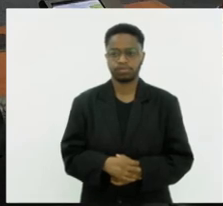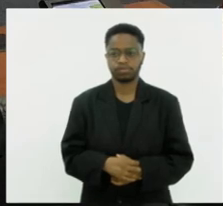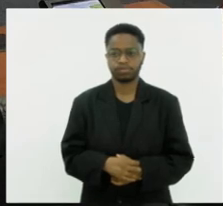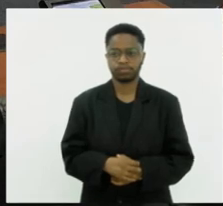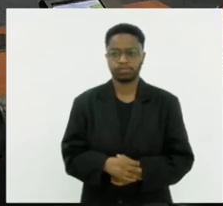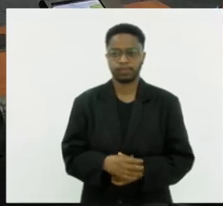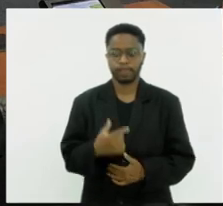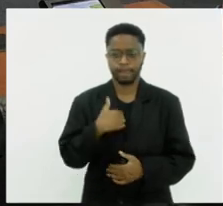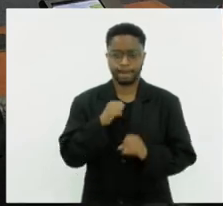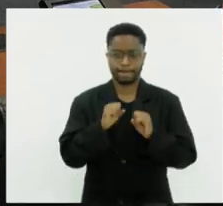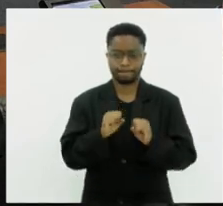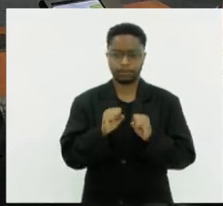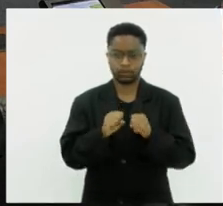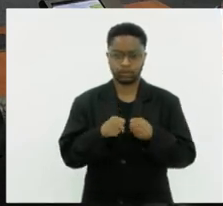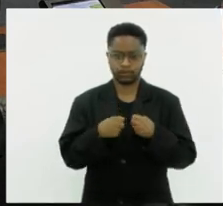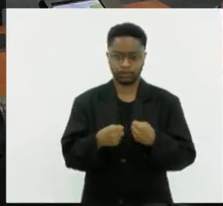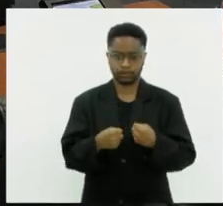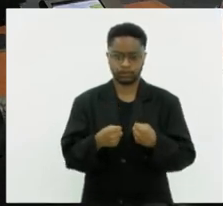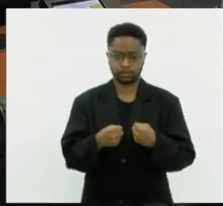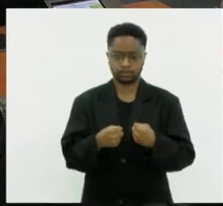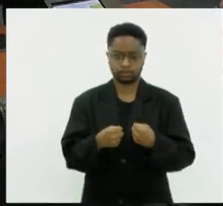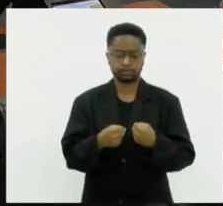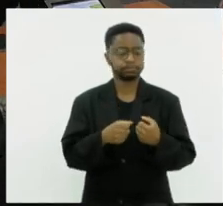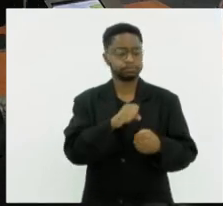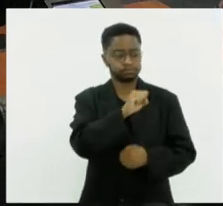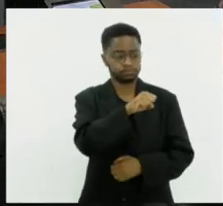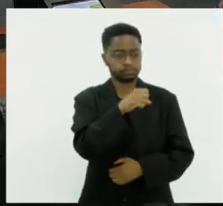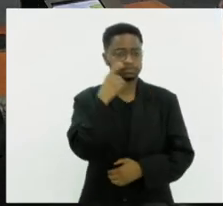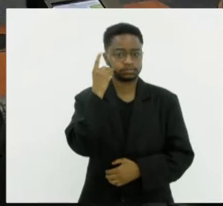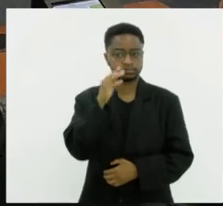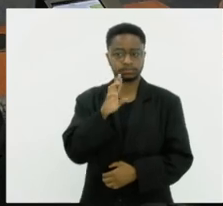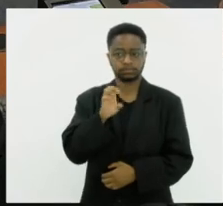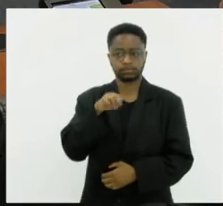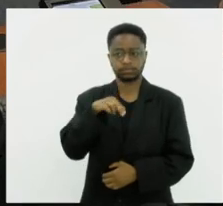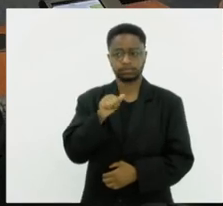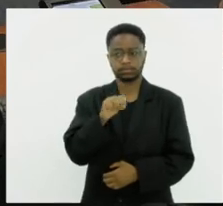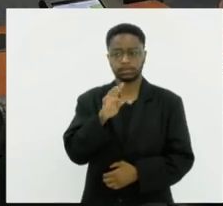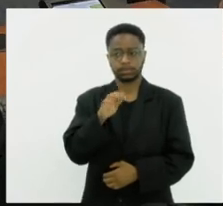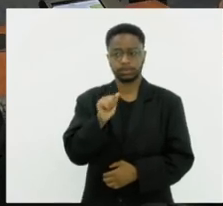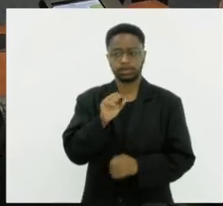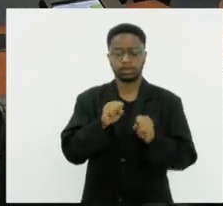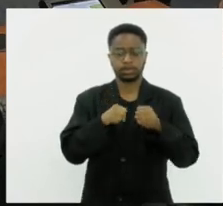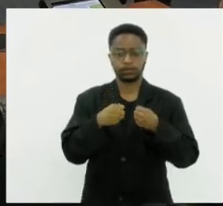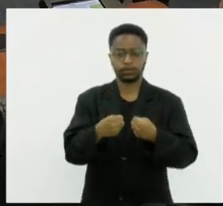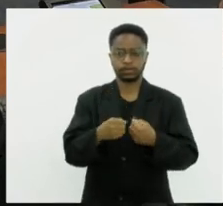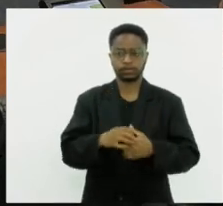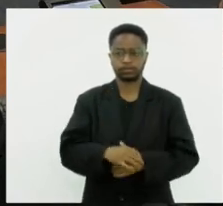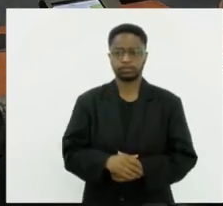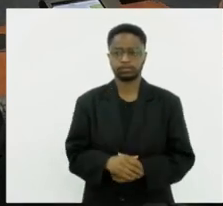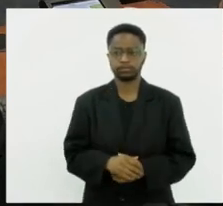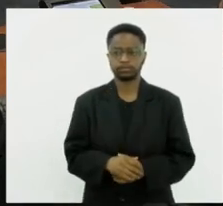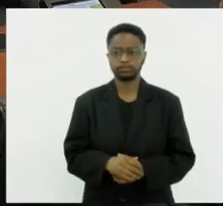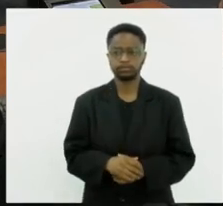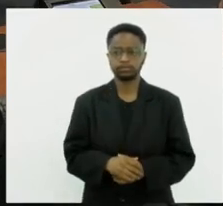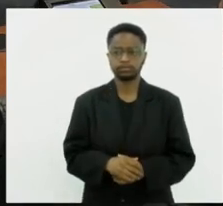Posso defender, presidente? Pois não, deputada Renata Souza, para defender.